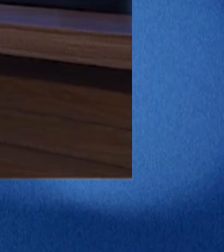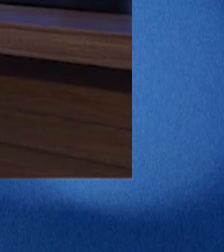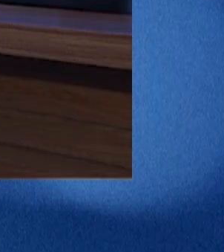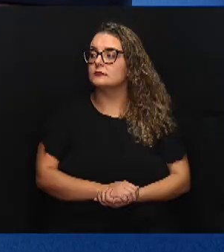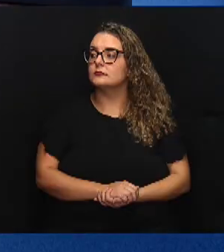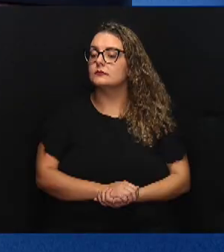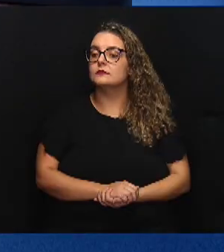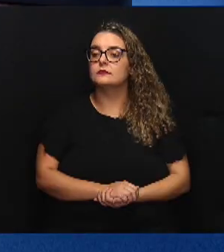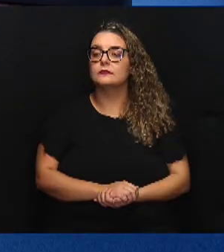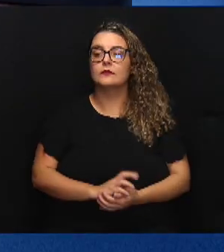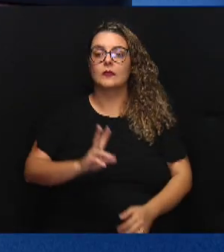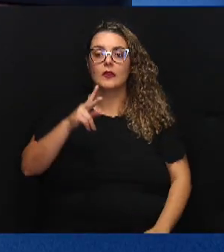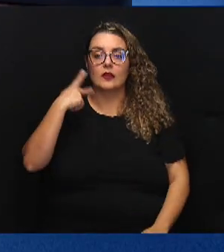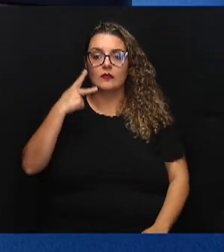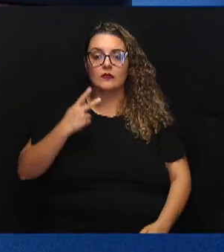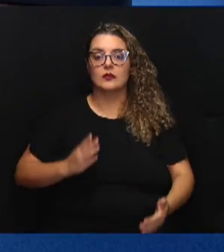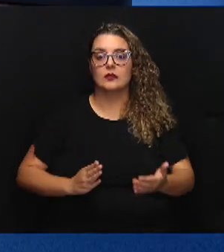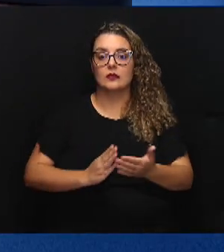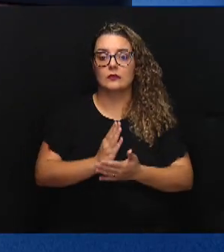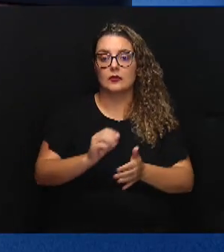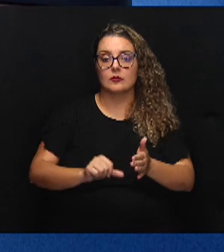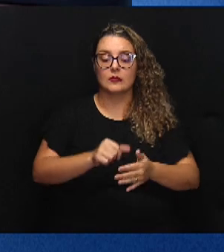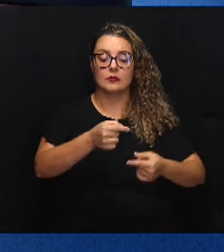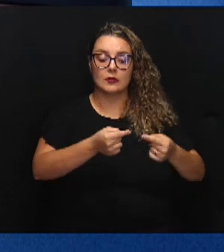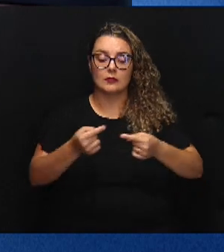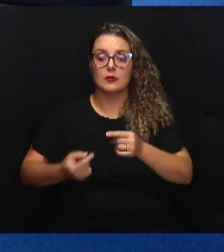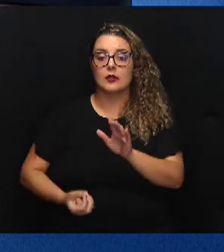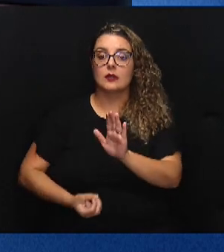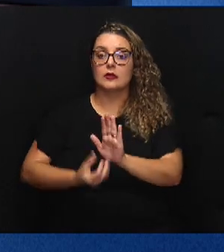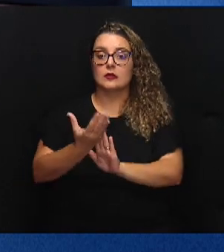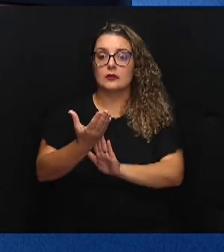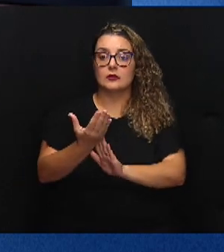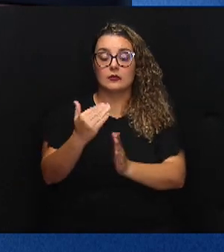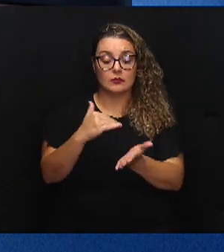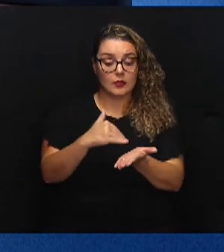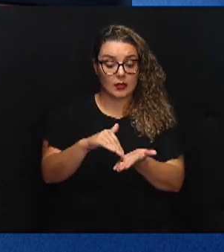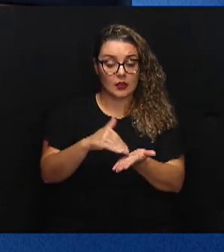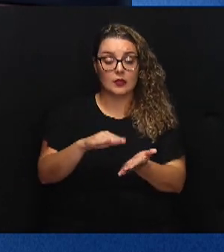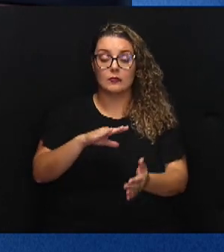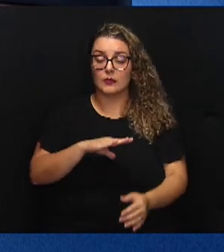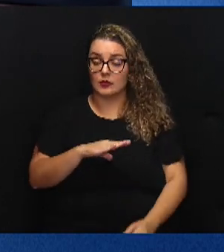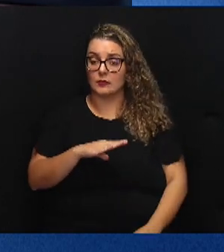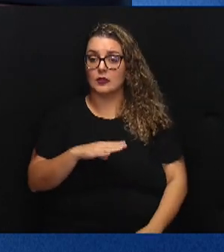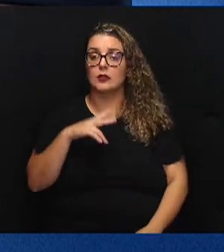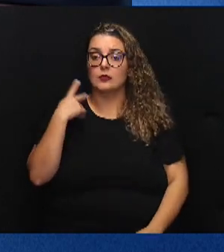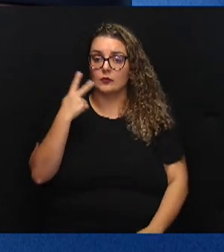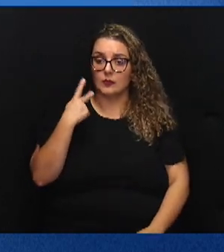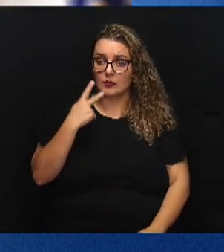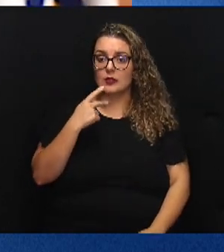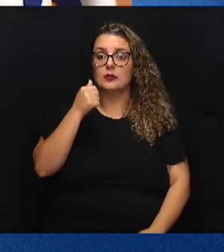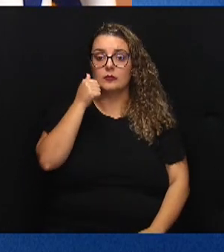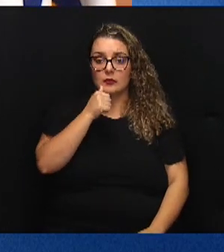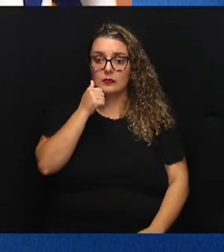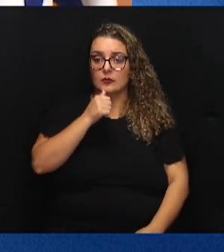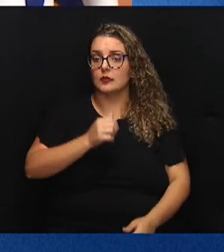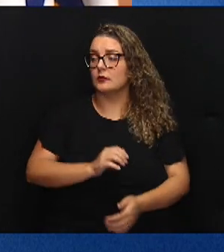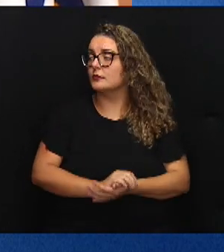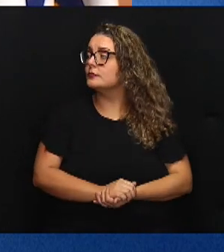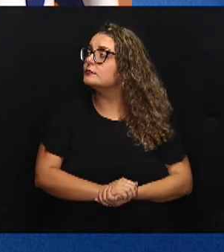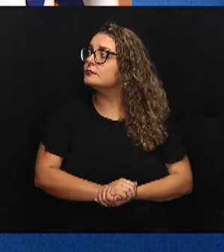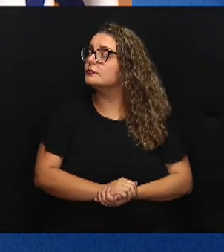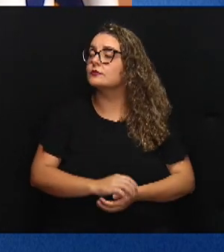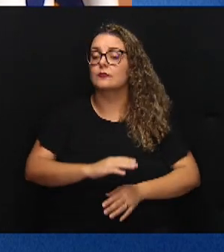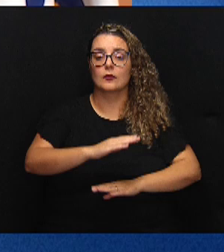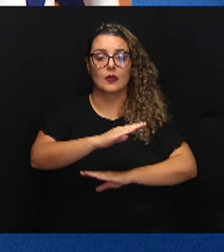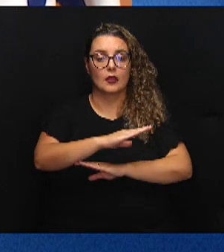vereadores aprovam em primeira discussão a criação da Secretaria Municipal de Políticas para a Mulher. Câmara